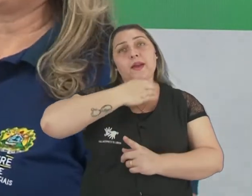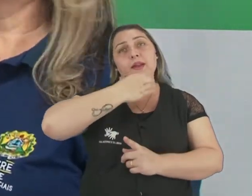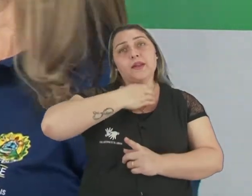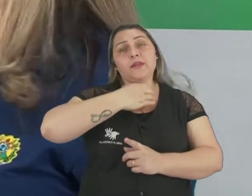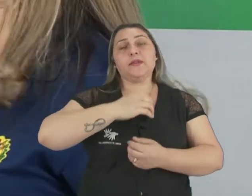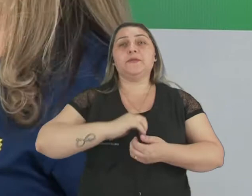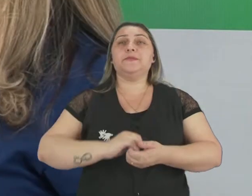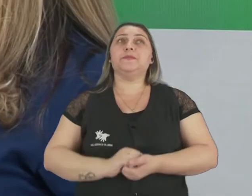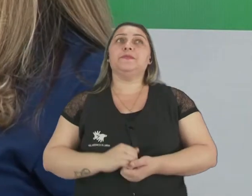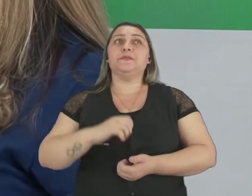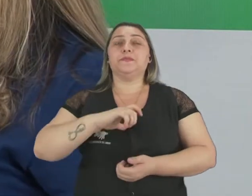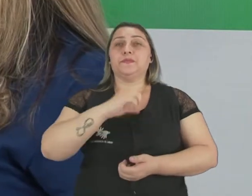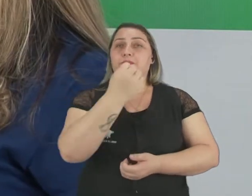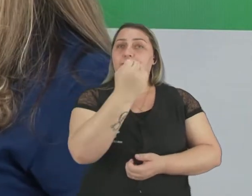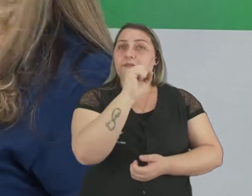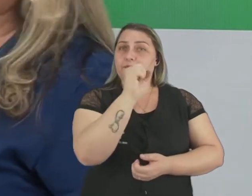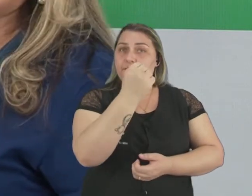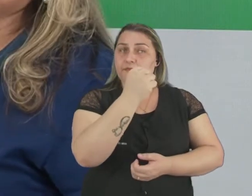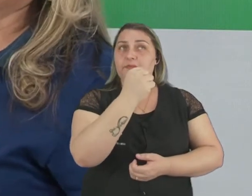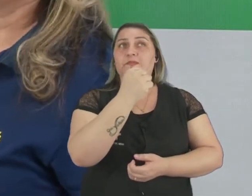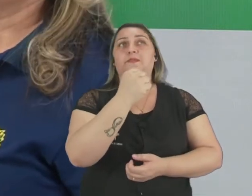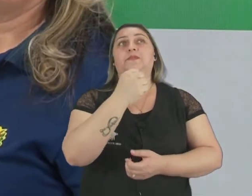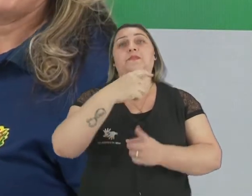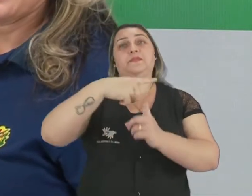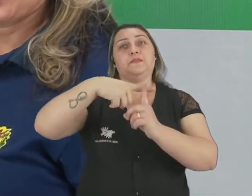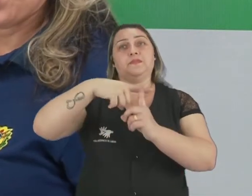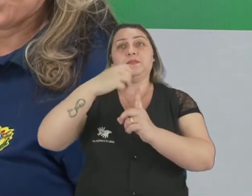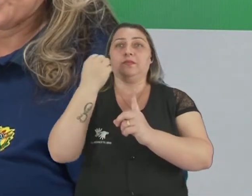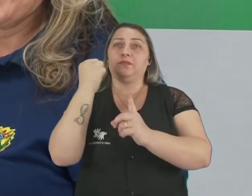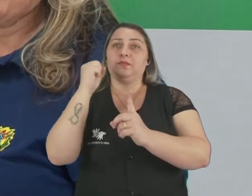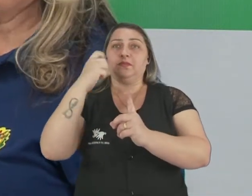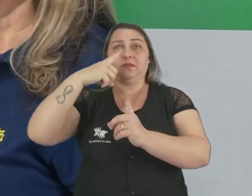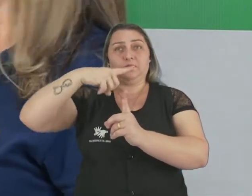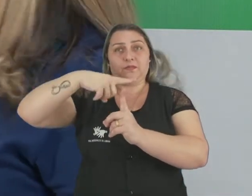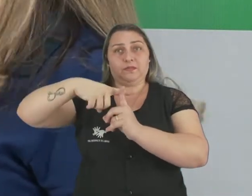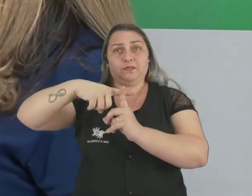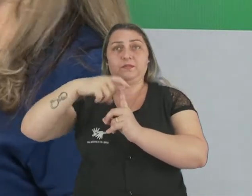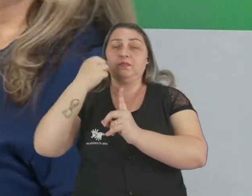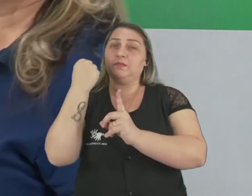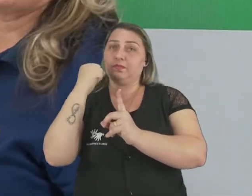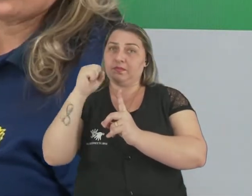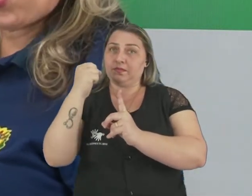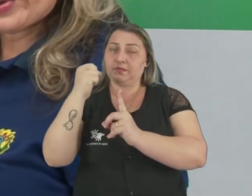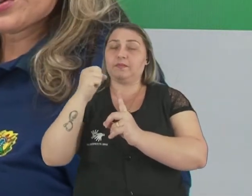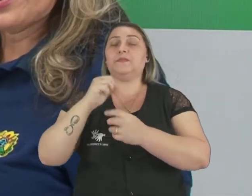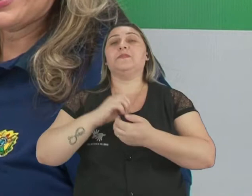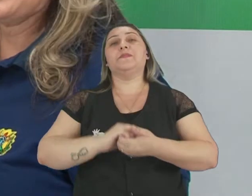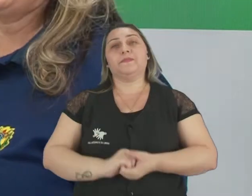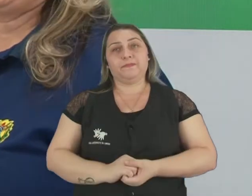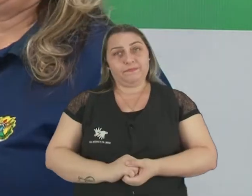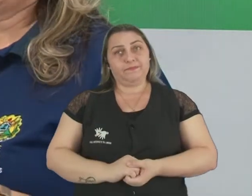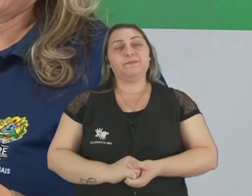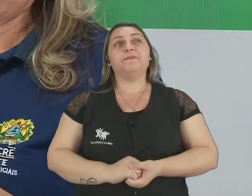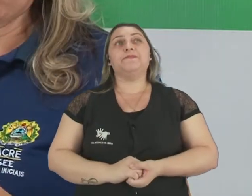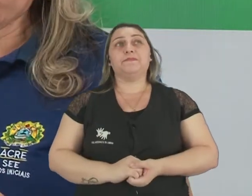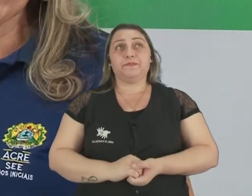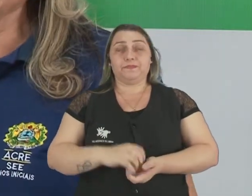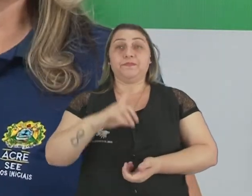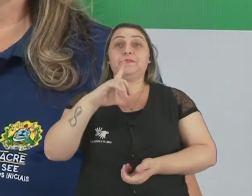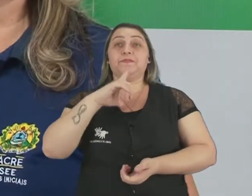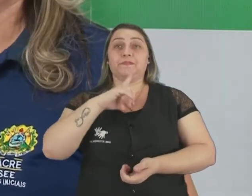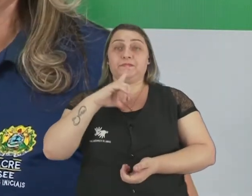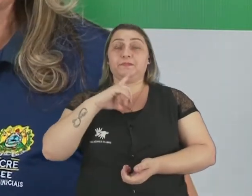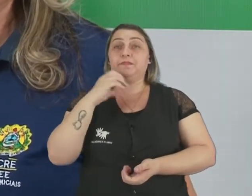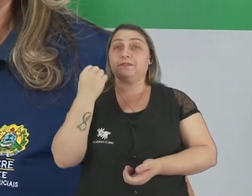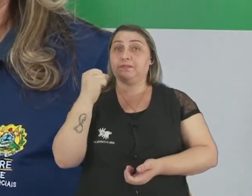maçãs. Então, eu tenho 8 mais 8 mais 8, né? Eu tenho